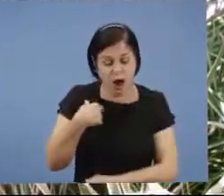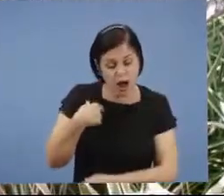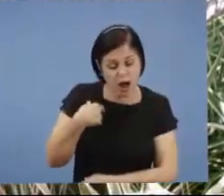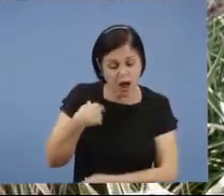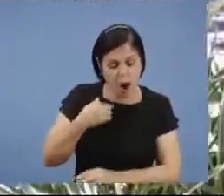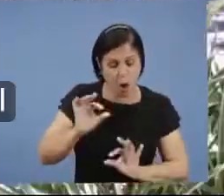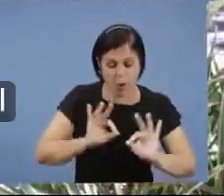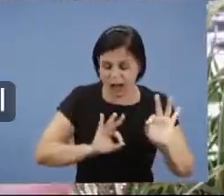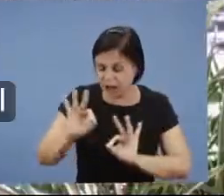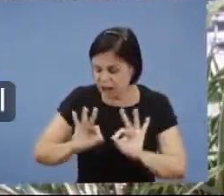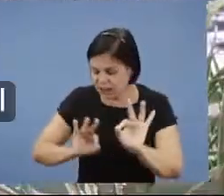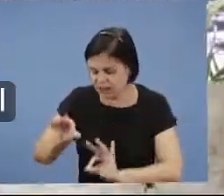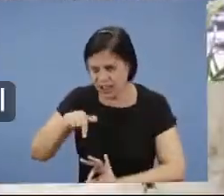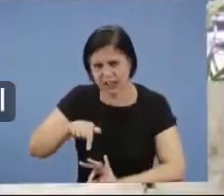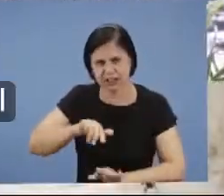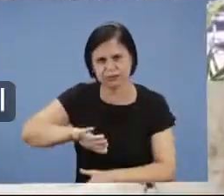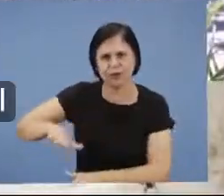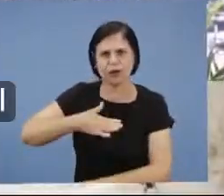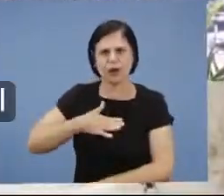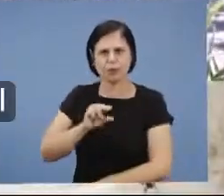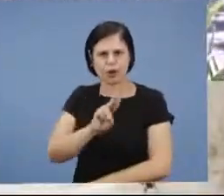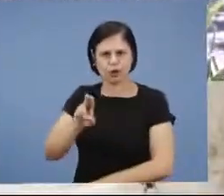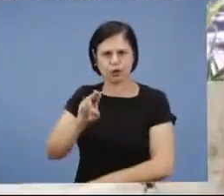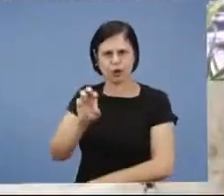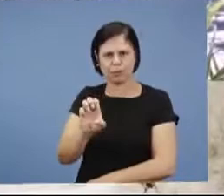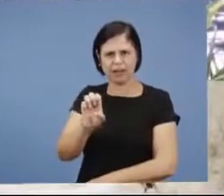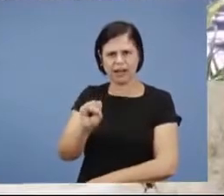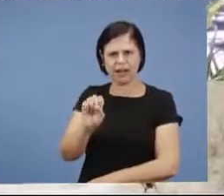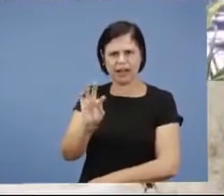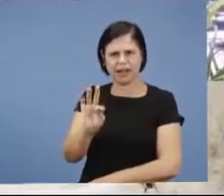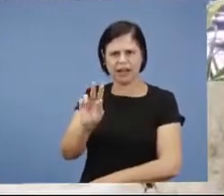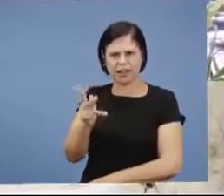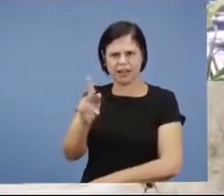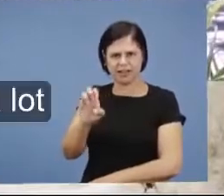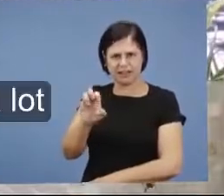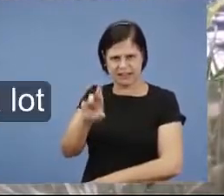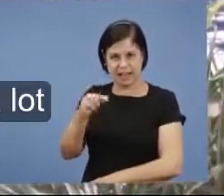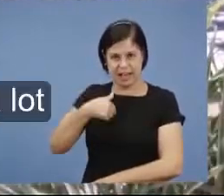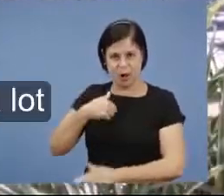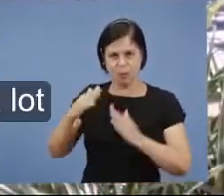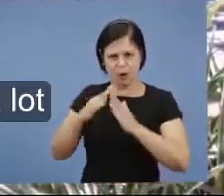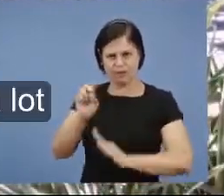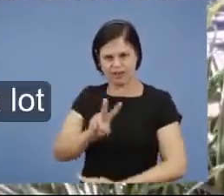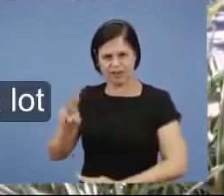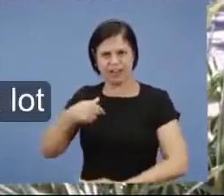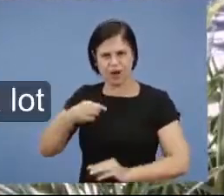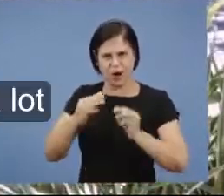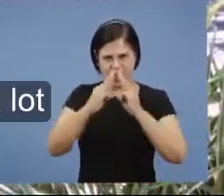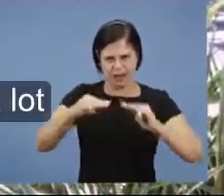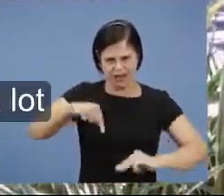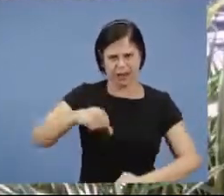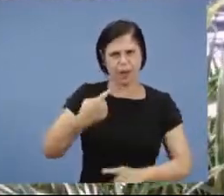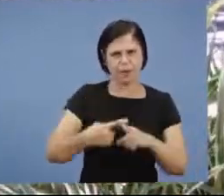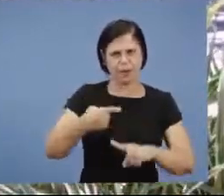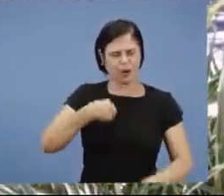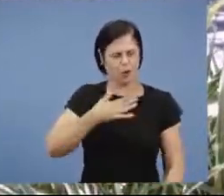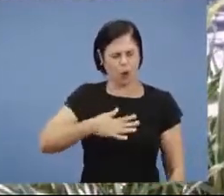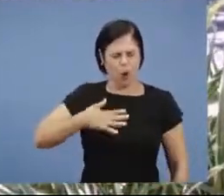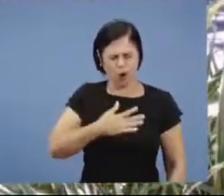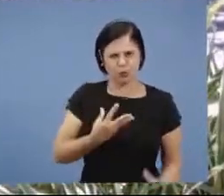a organização. Meu nome é Esté, eu sou do Rio Marinho 2, em Vila Velha. E eu tô aqui no Manaim porque eu gosto